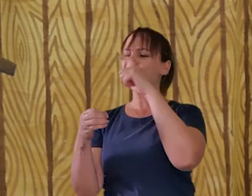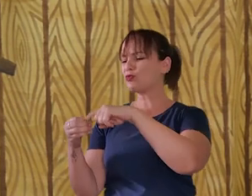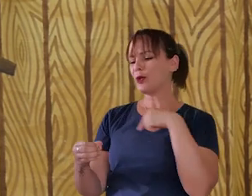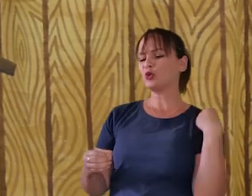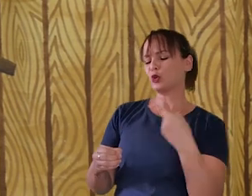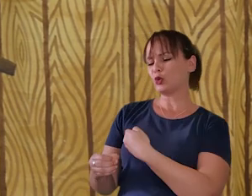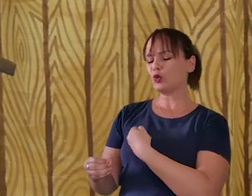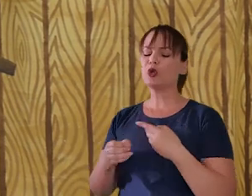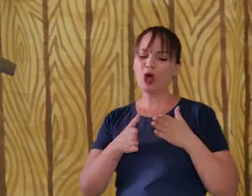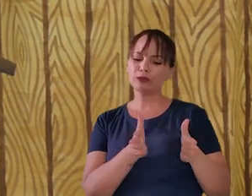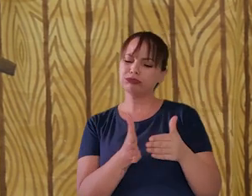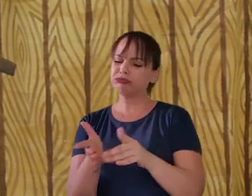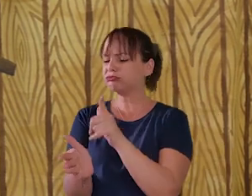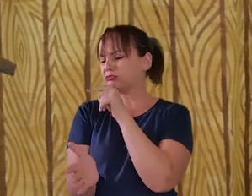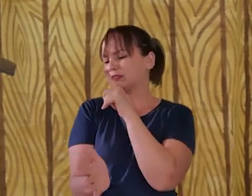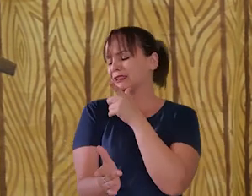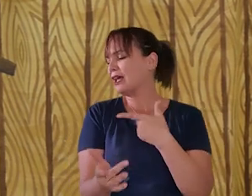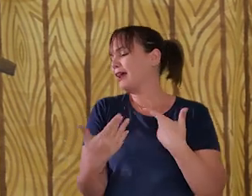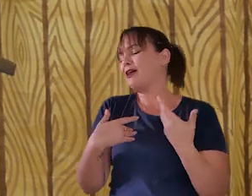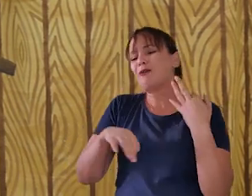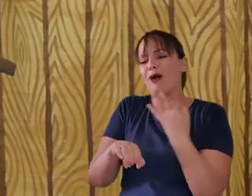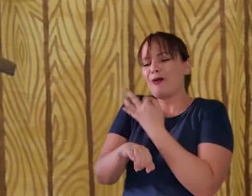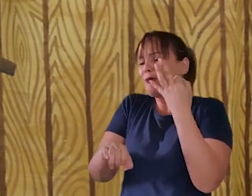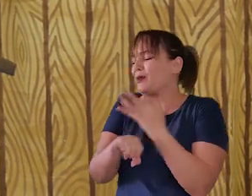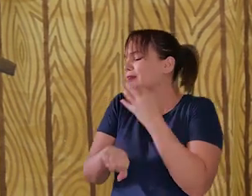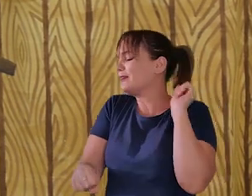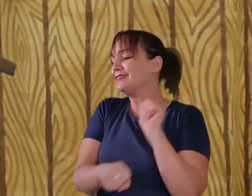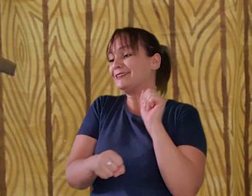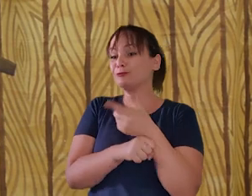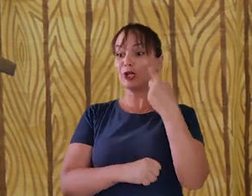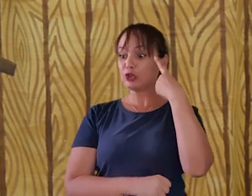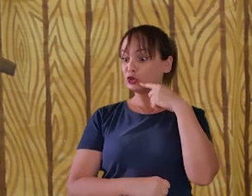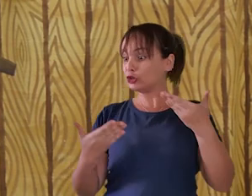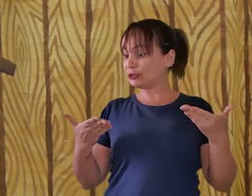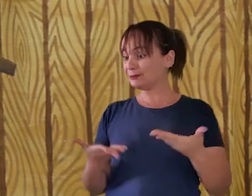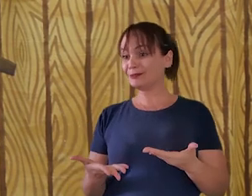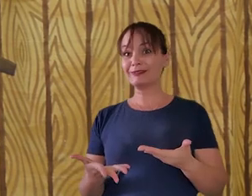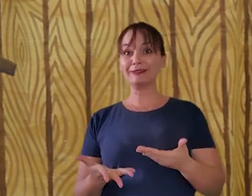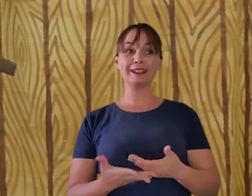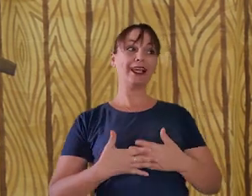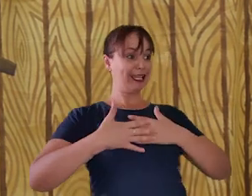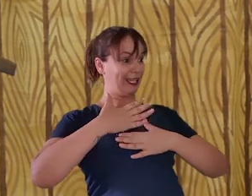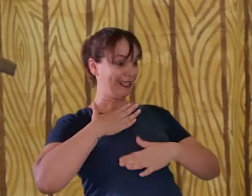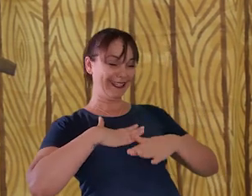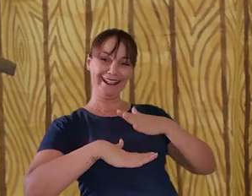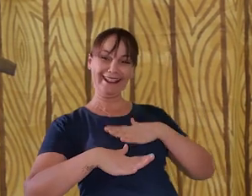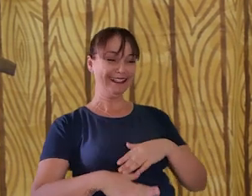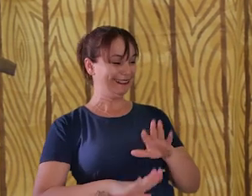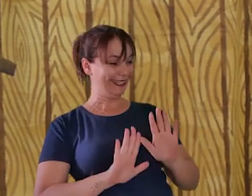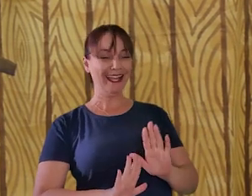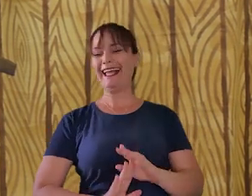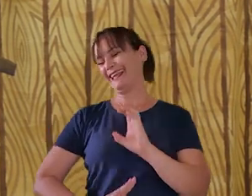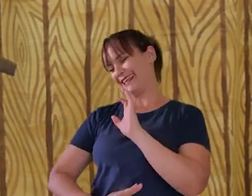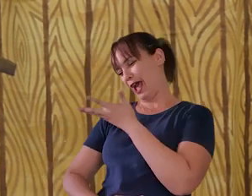riacho. Eu não vi a hora desse dia chegar. Ara? Essa sim é minha